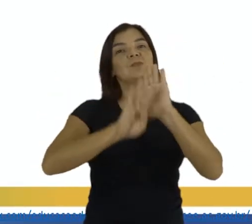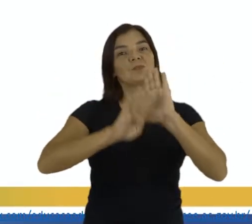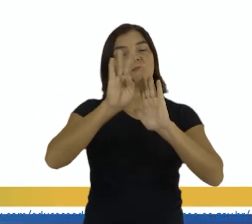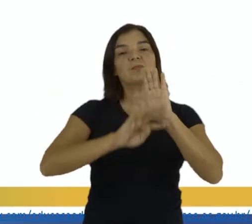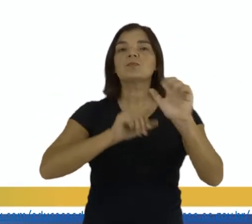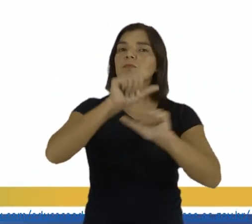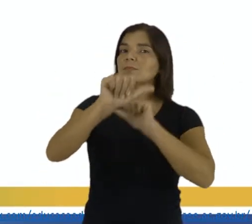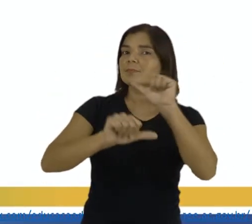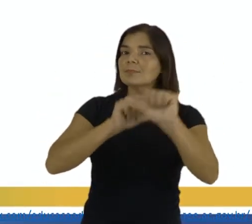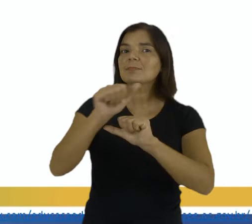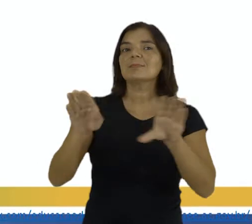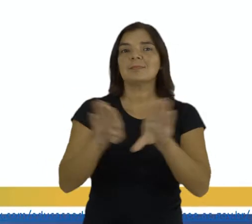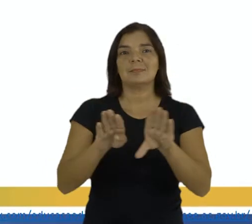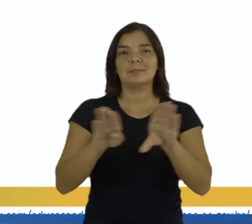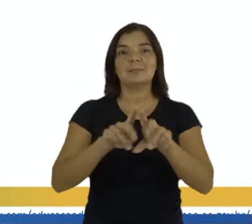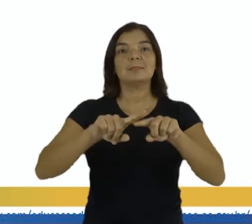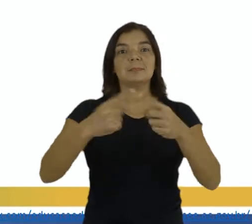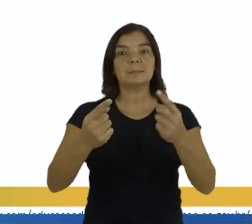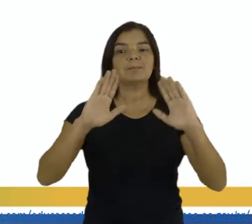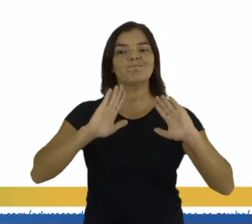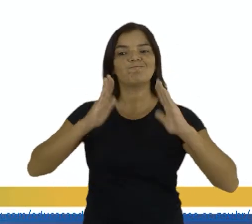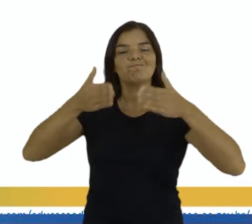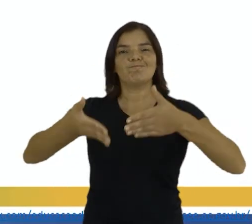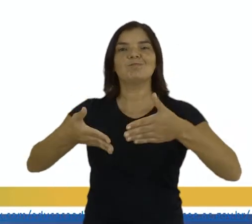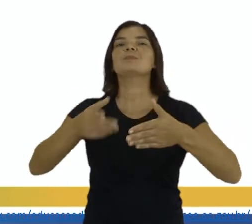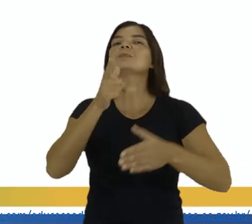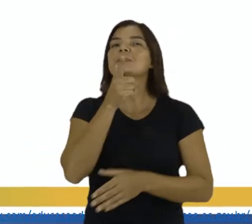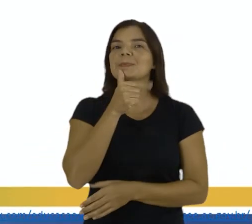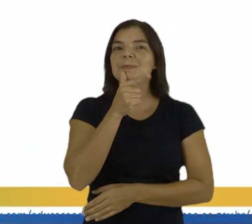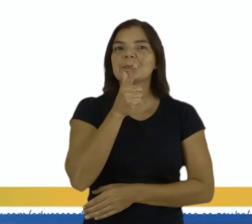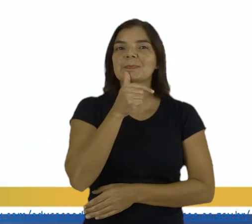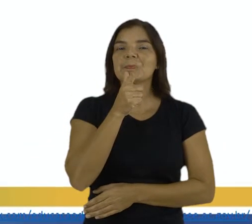algumas mudanças, mas ele está voltado mais para a água.